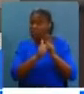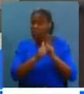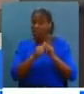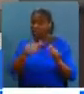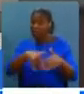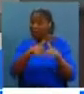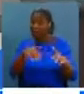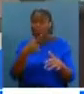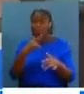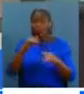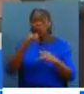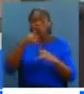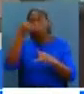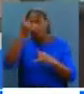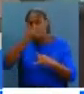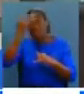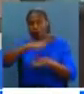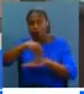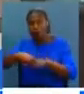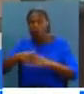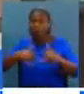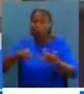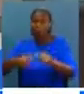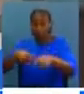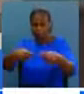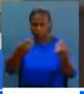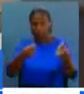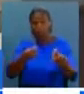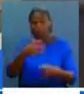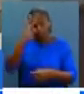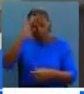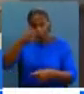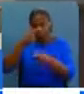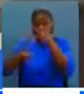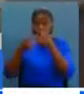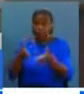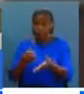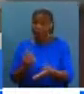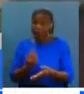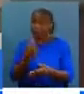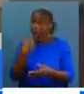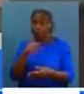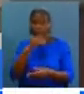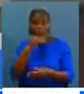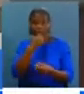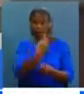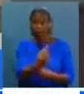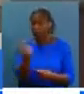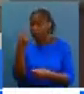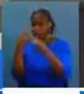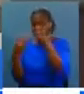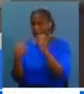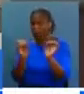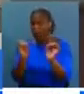outro dia. Que vale a pena. A não tem que estar consciente, a população tem que ajudar também. Porque até consigo ter uma polícia para tudo alguém. A população tem que